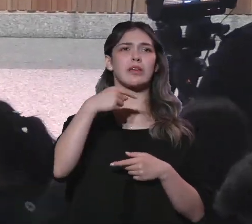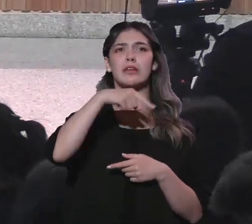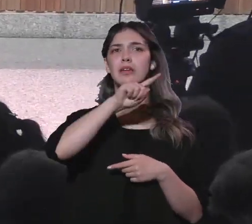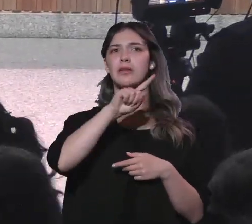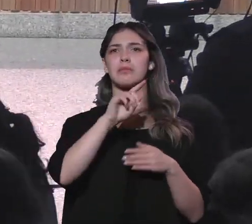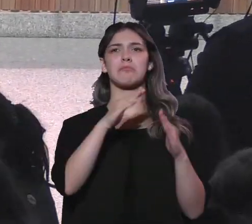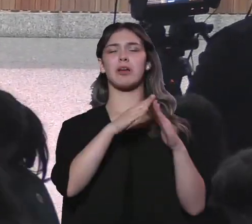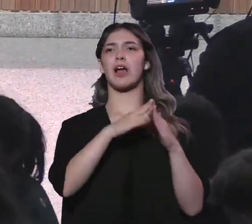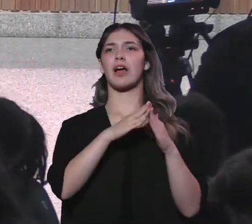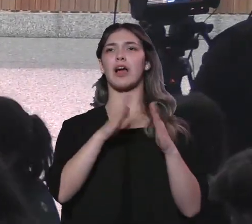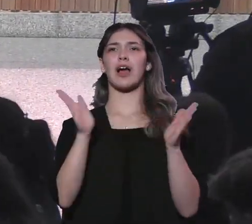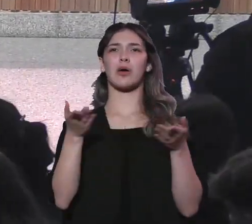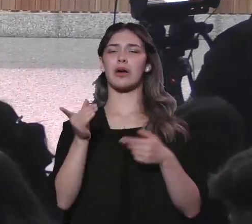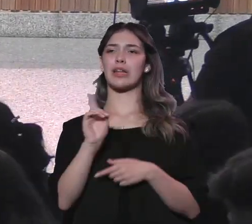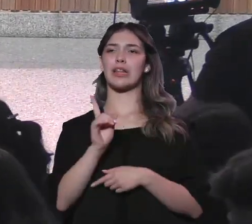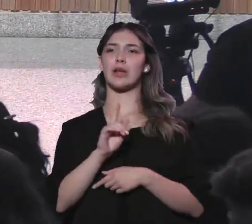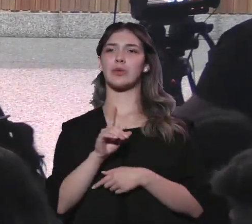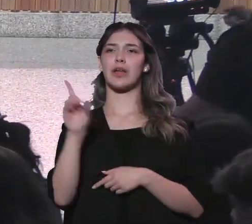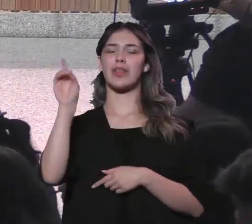Deus quer falar com você.